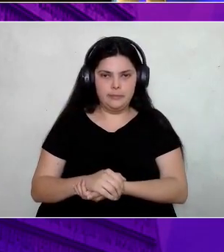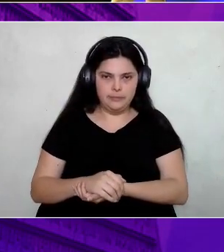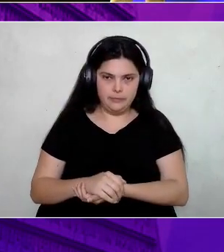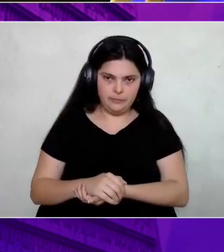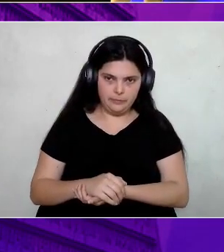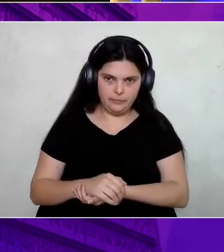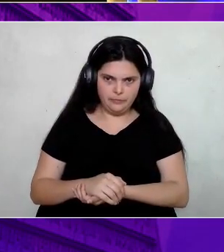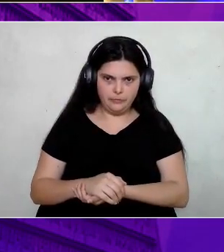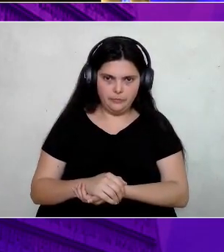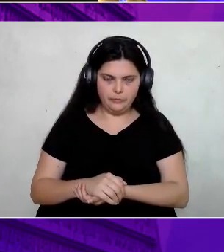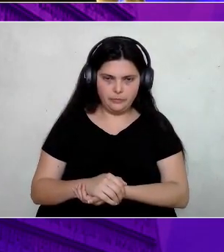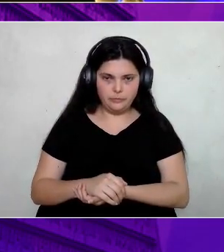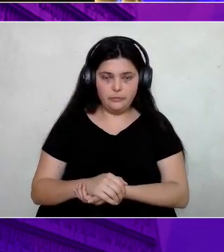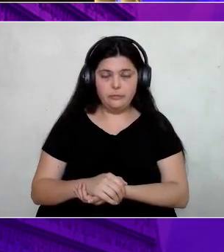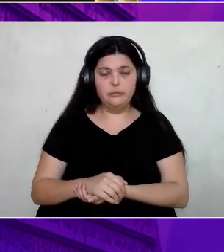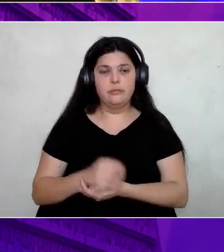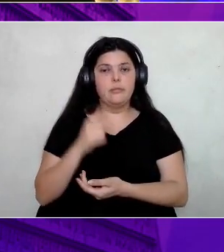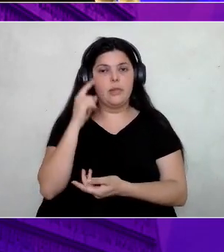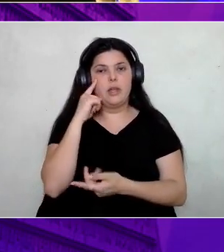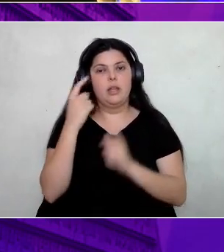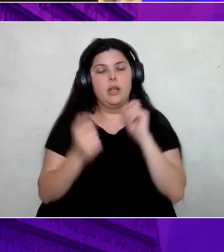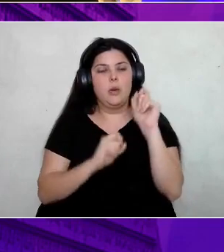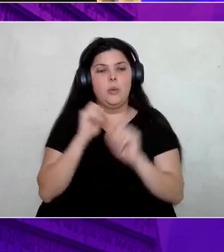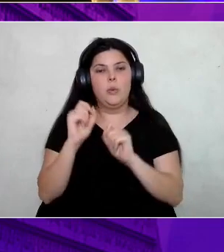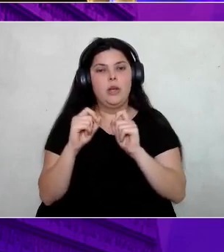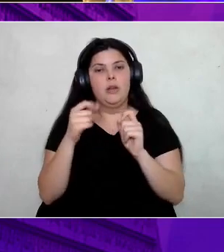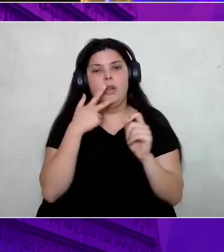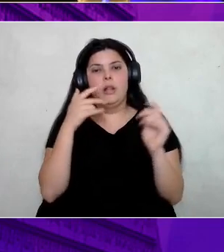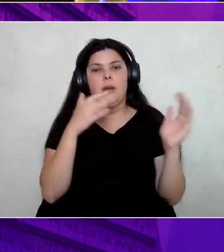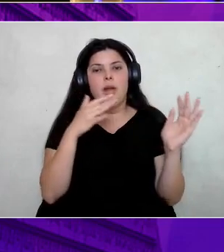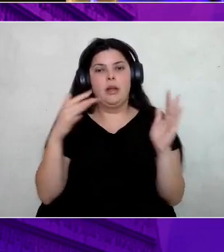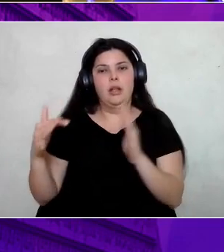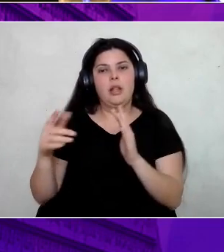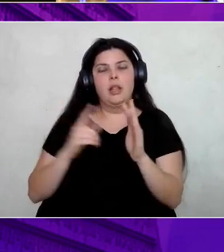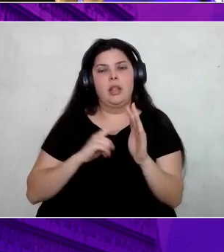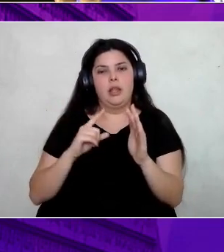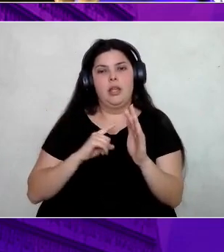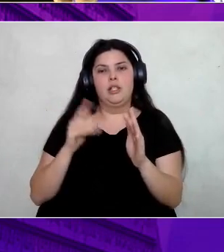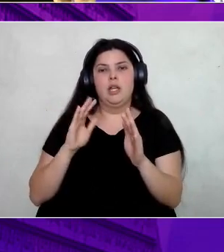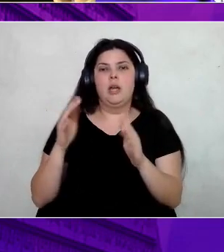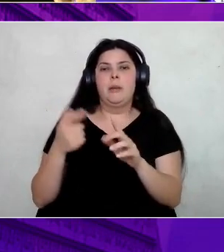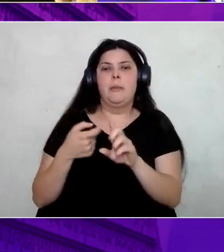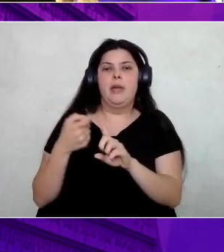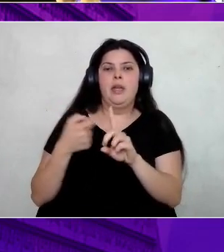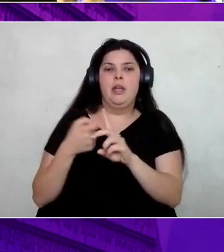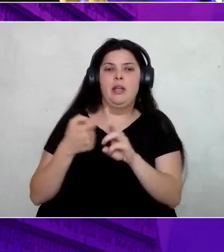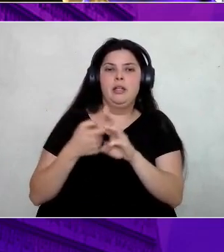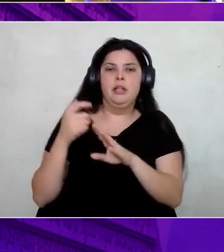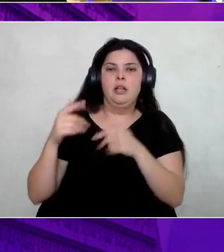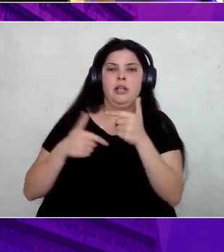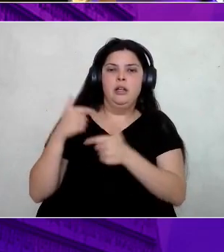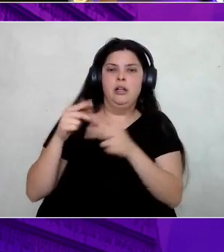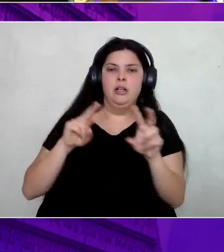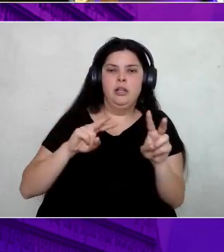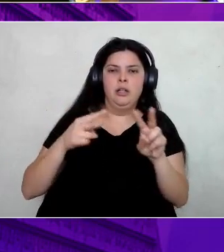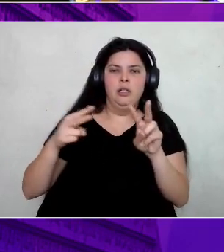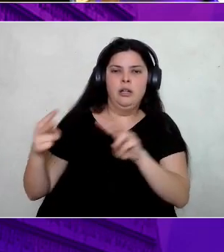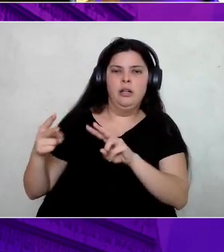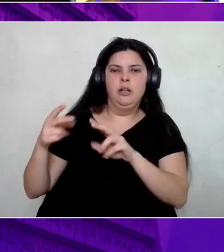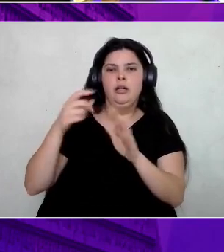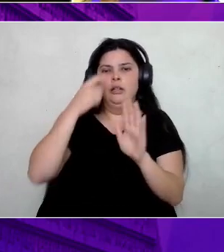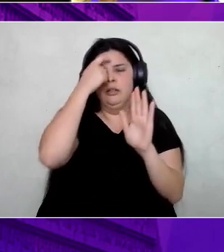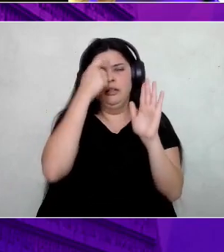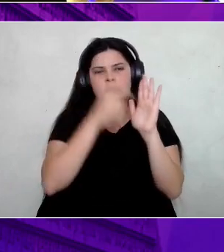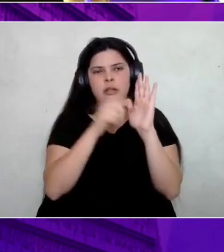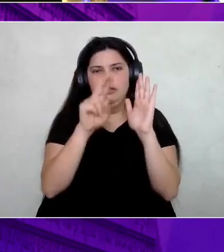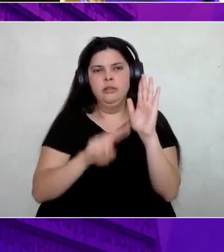Então, a ideia é falar sobre essa jornada. A gente tem já há alguns meses trabalhado com transformação pela inteligência artificial, e